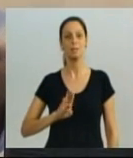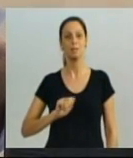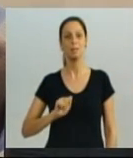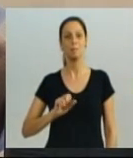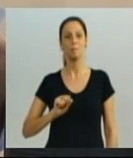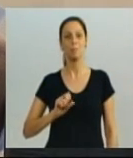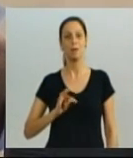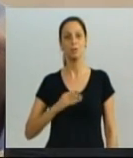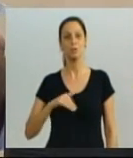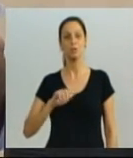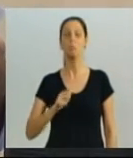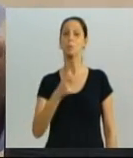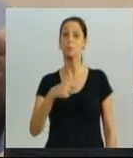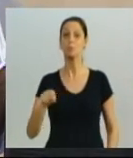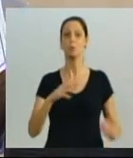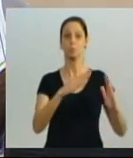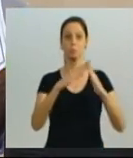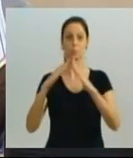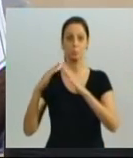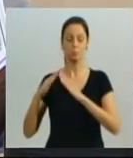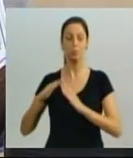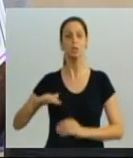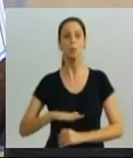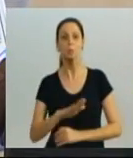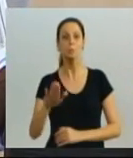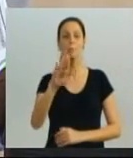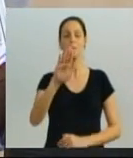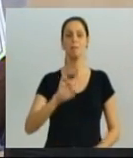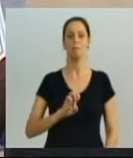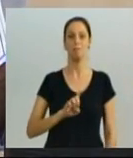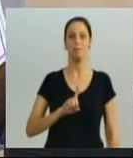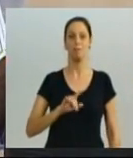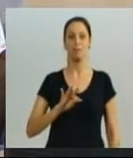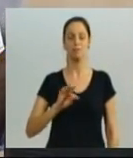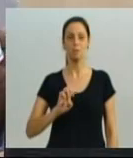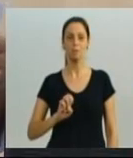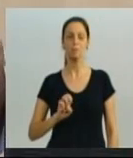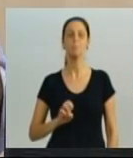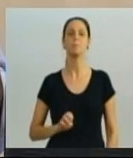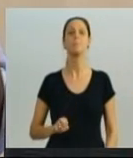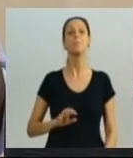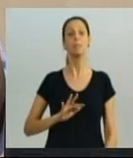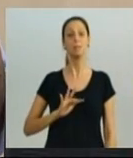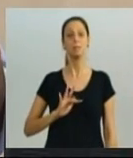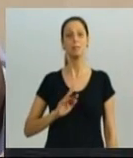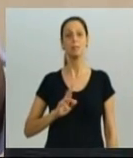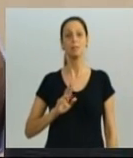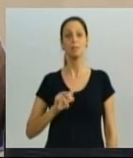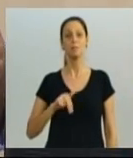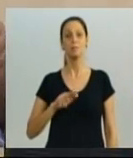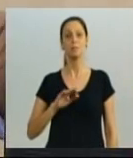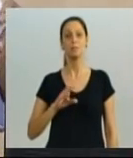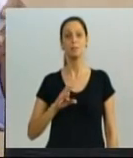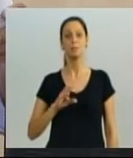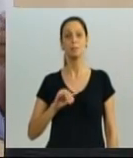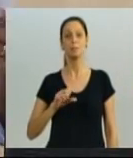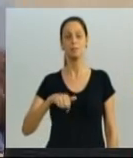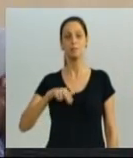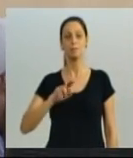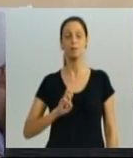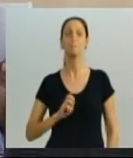é da Associação de Moradores do Loteamento Dona Edith, Francisco Rodrigues,